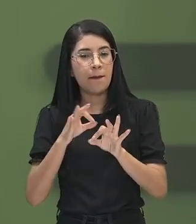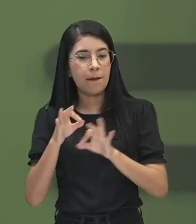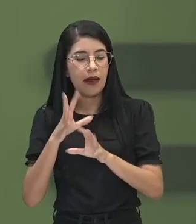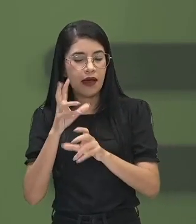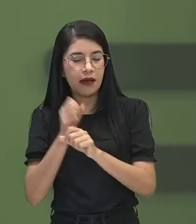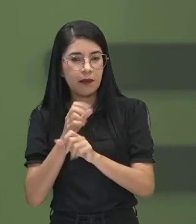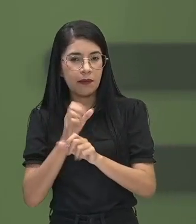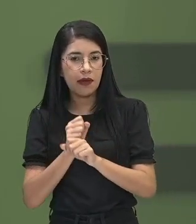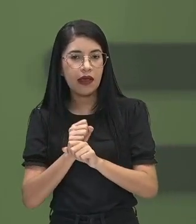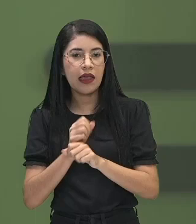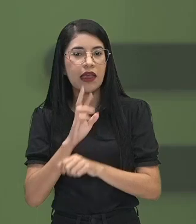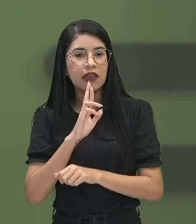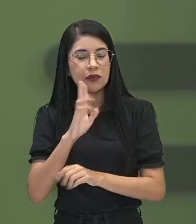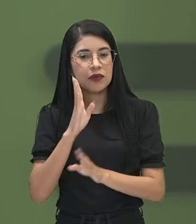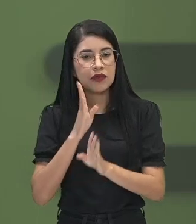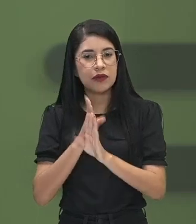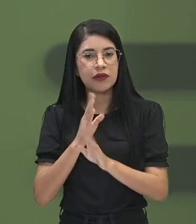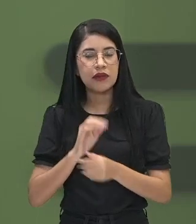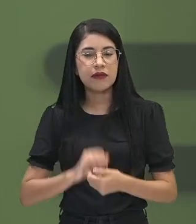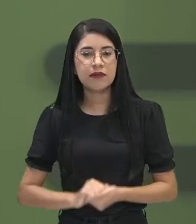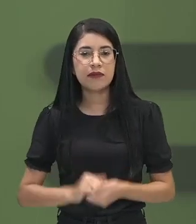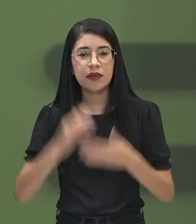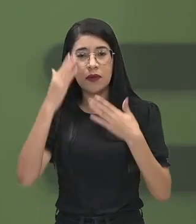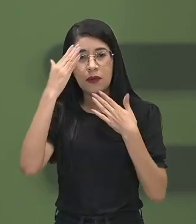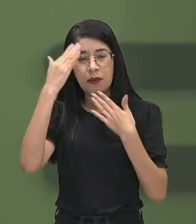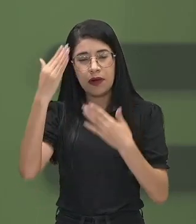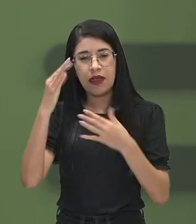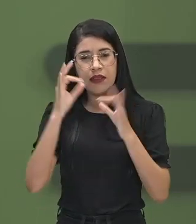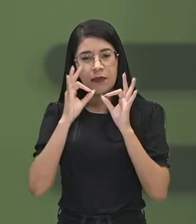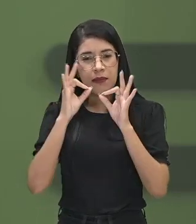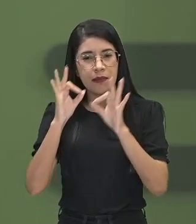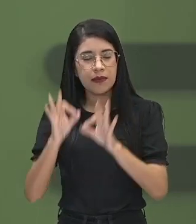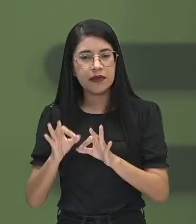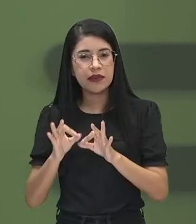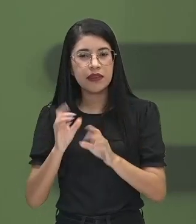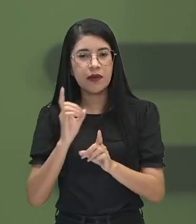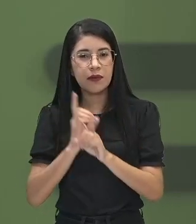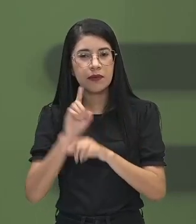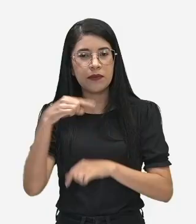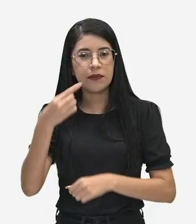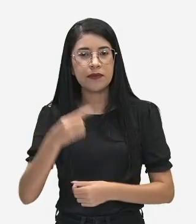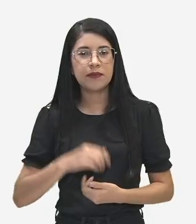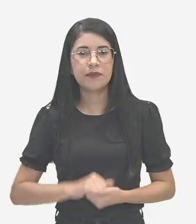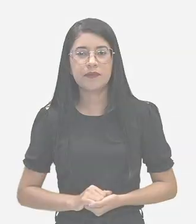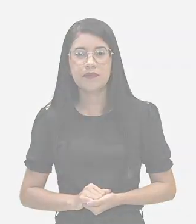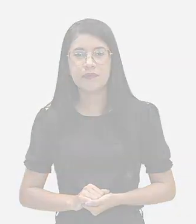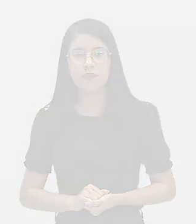vai ter a resposta, tá bom? Muito obrigado pela sua presença e fique com Deus.